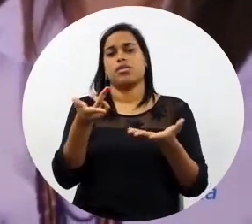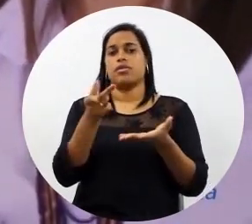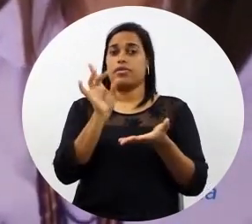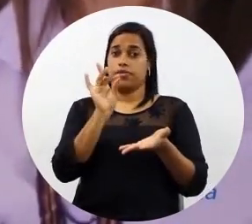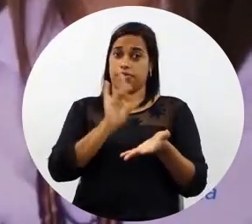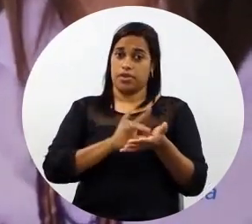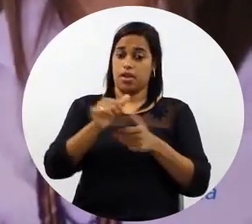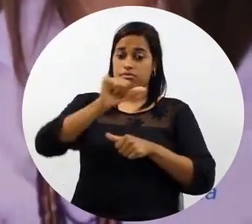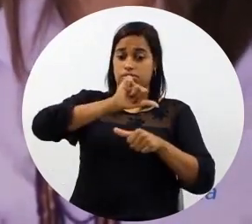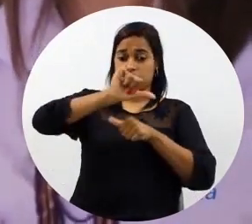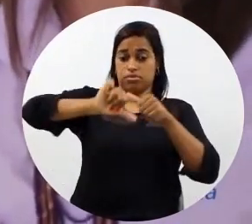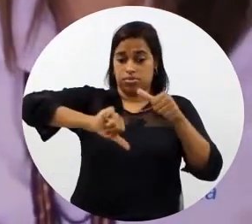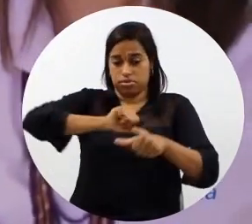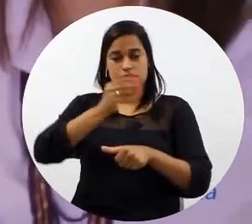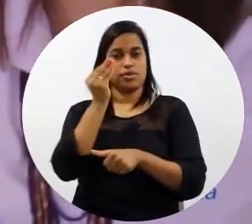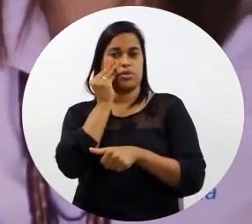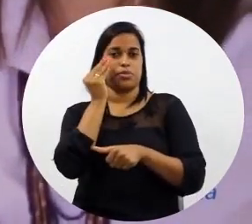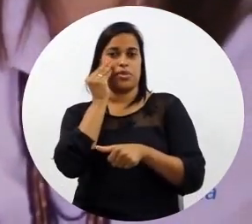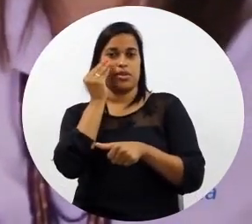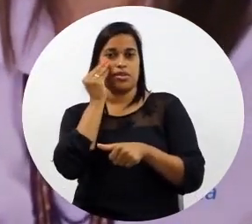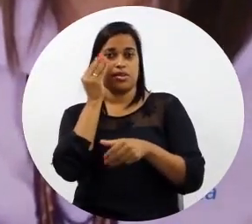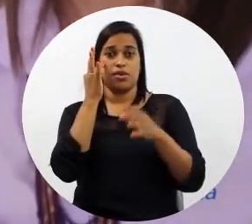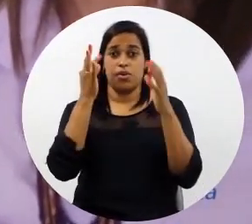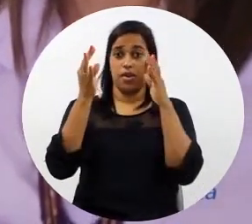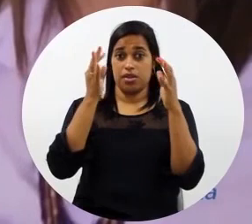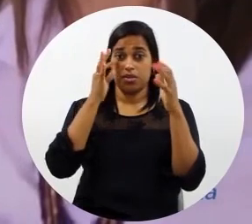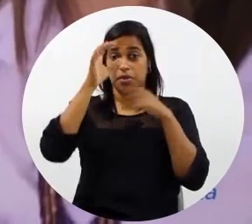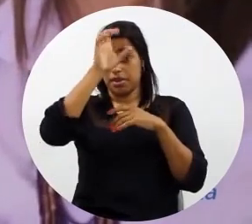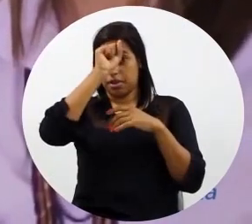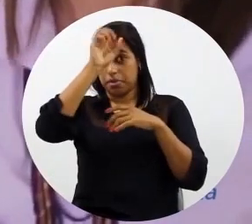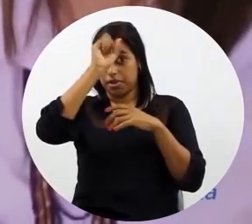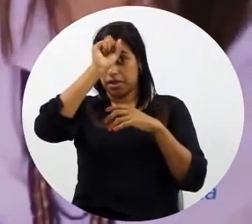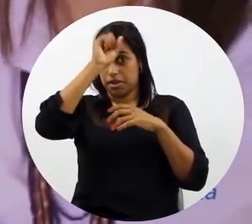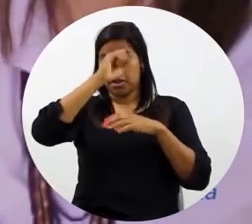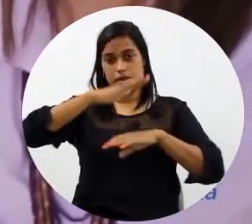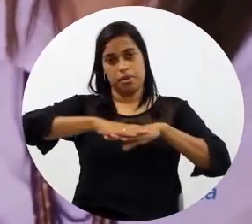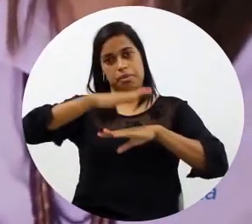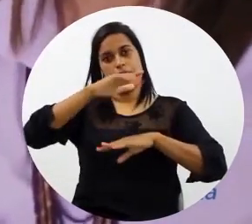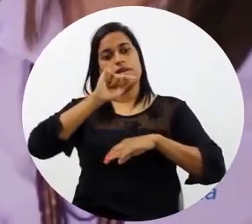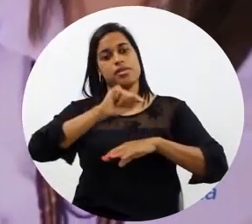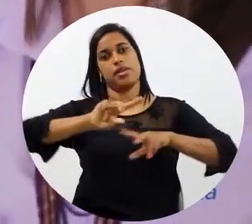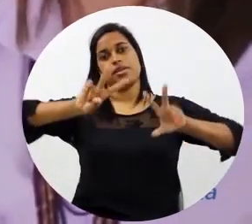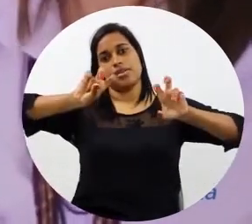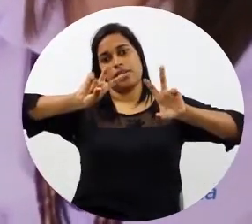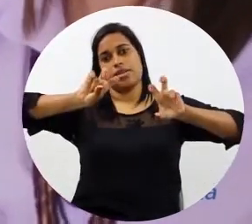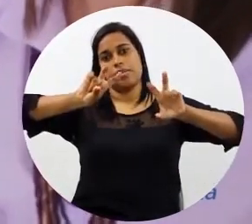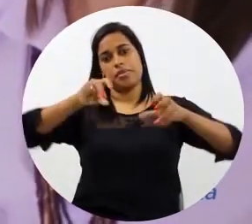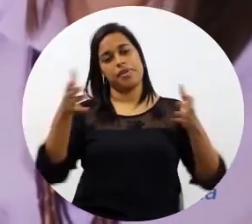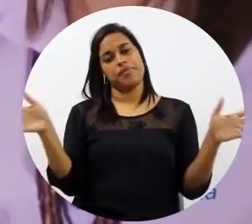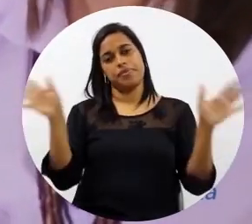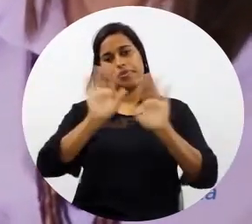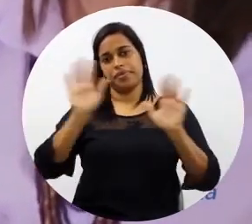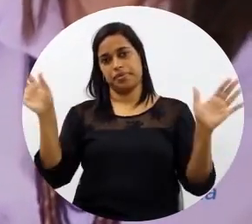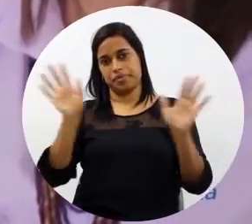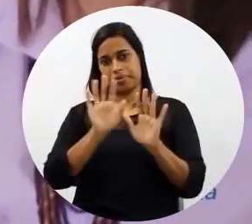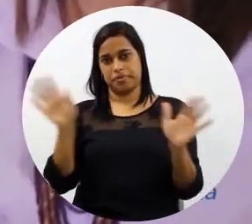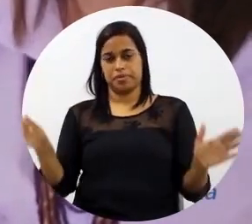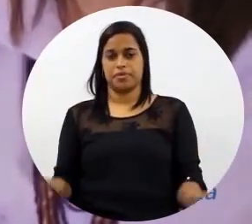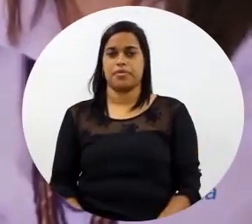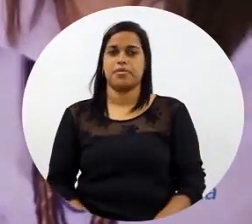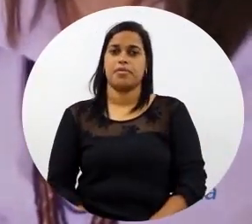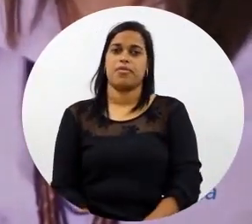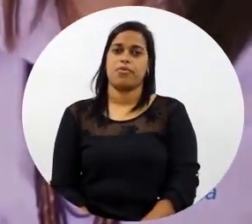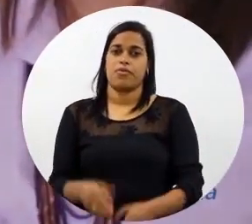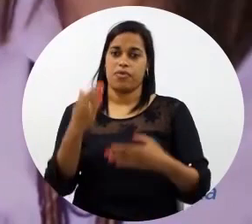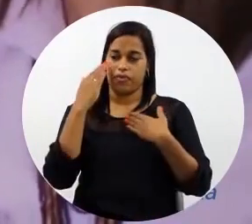realmente trocar mais experiências, né, aprender um pouco mais sobre essa temática e até a próxima aula.